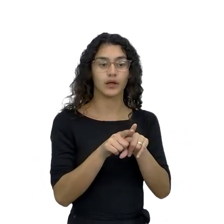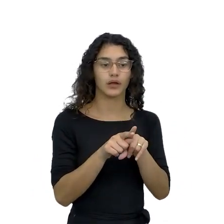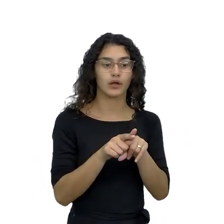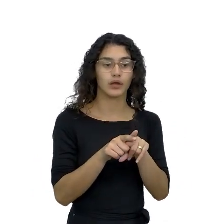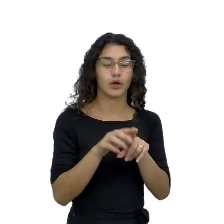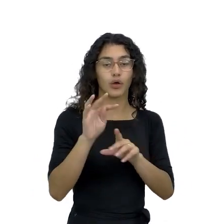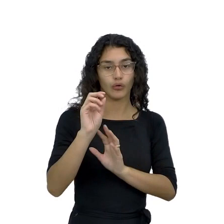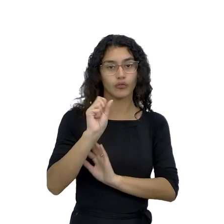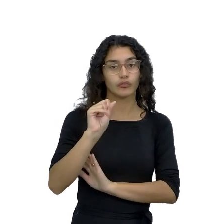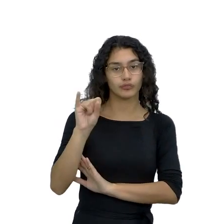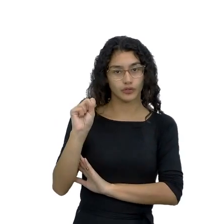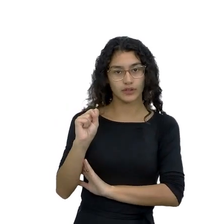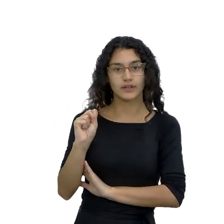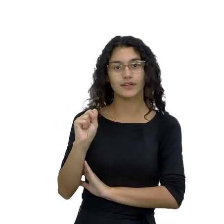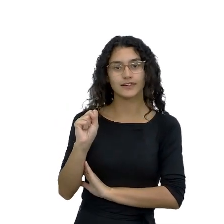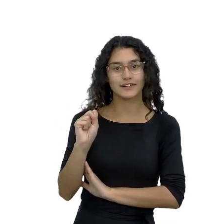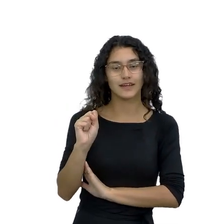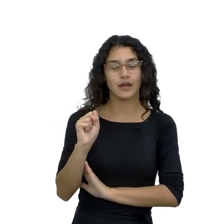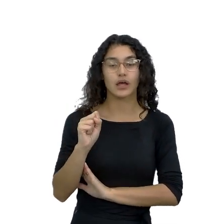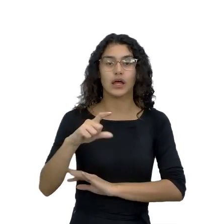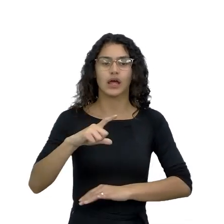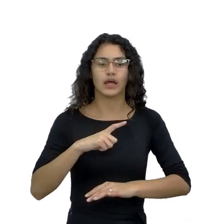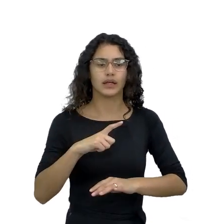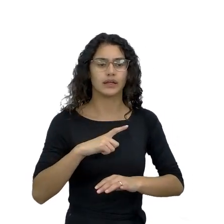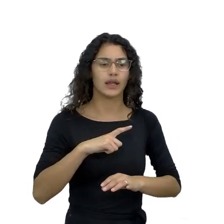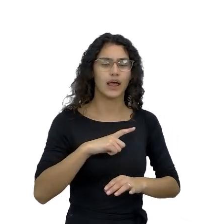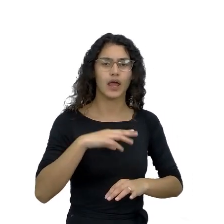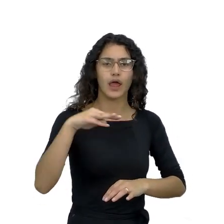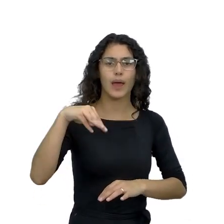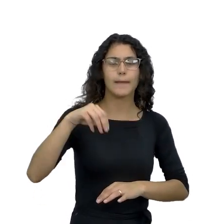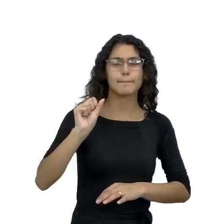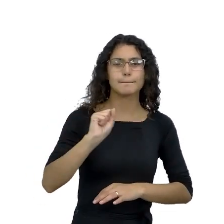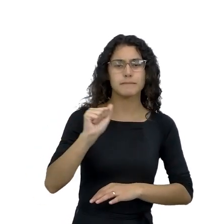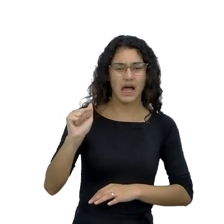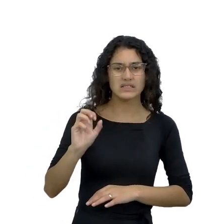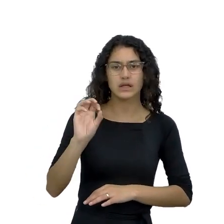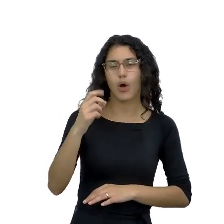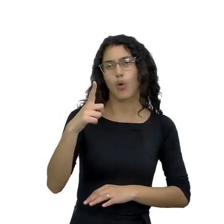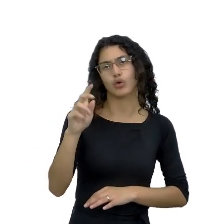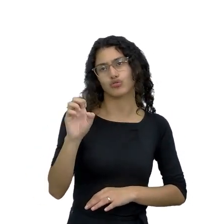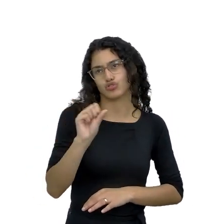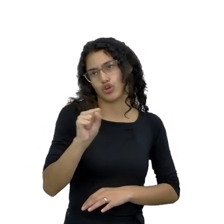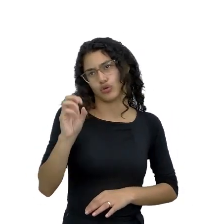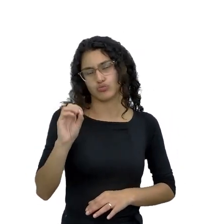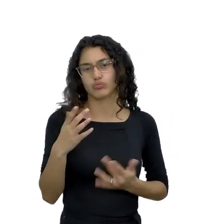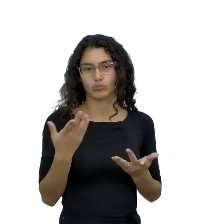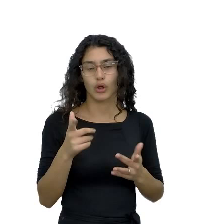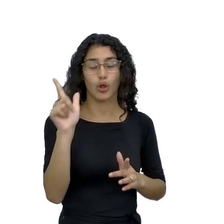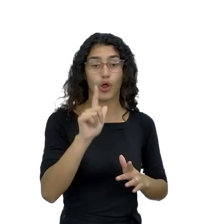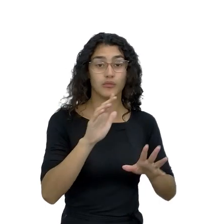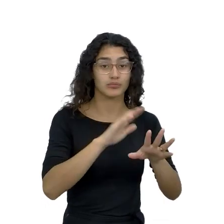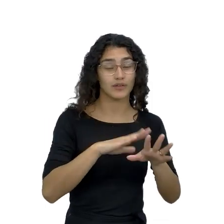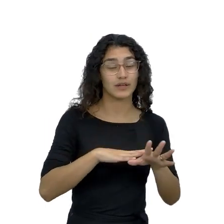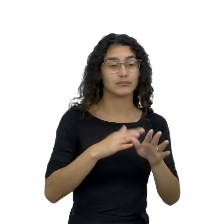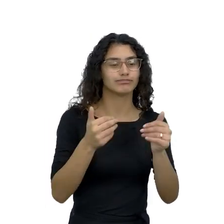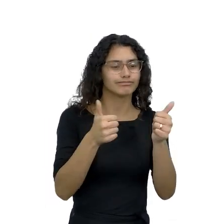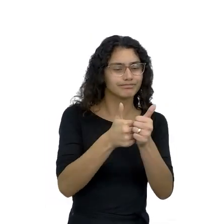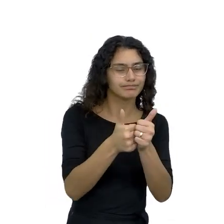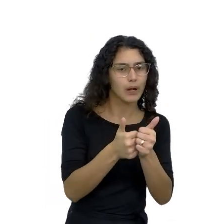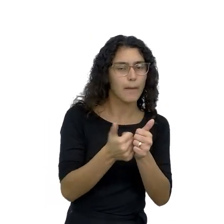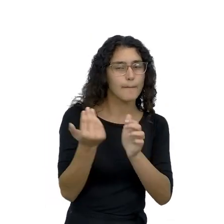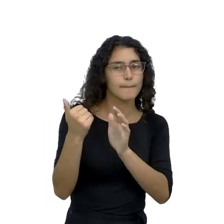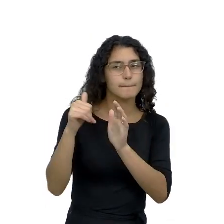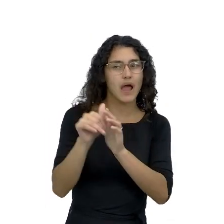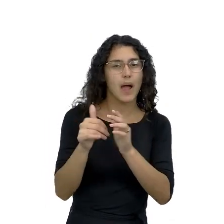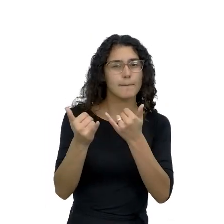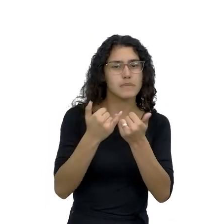os fósseis, tá? E naquela massinha de modelar e gesso, é lógico, para tentar aproximar o processo